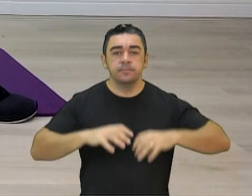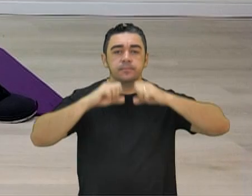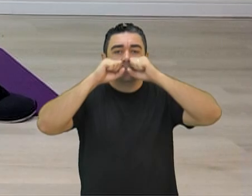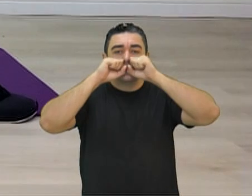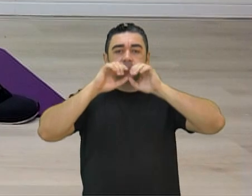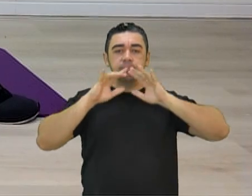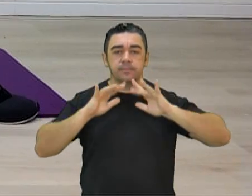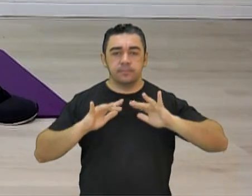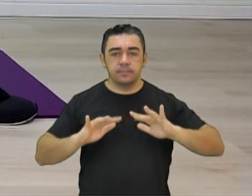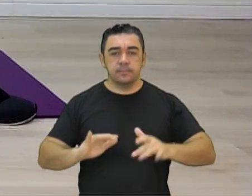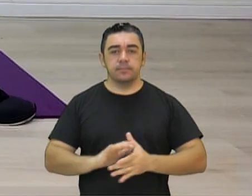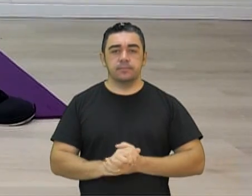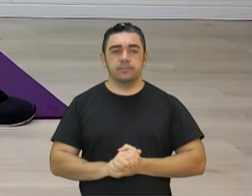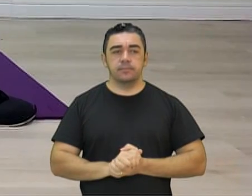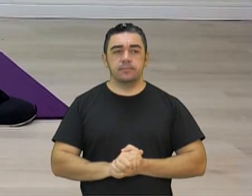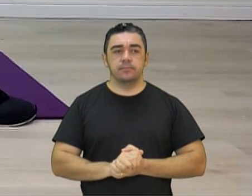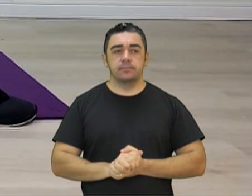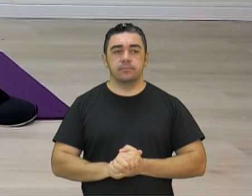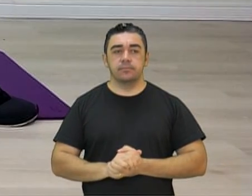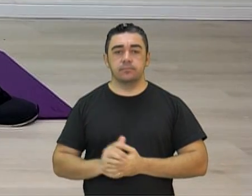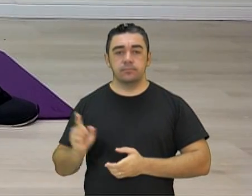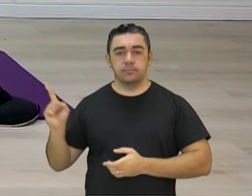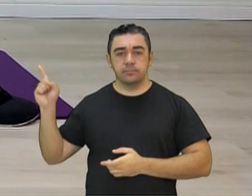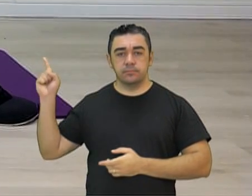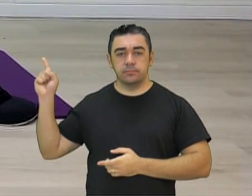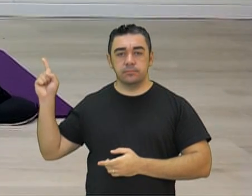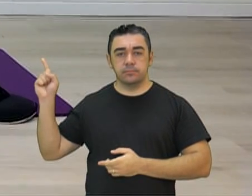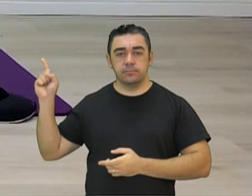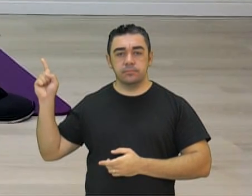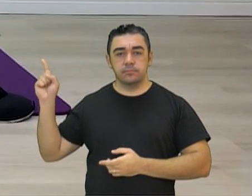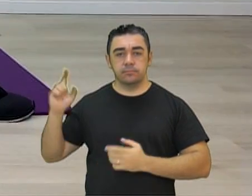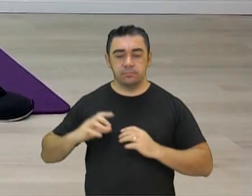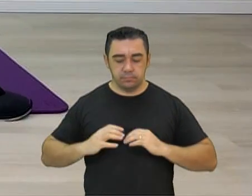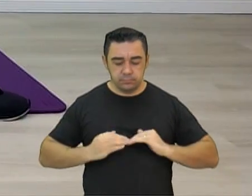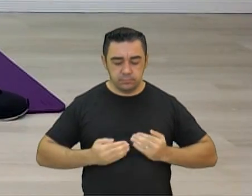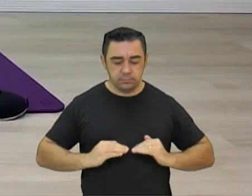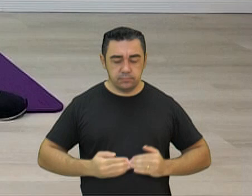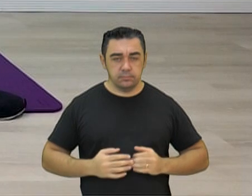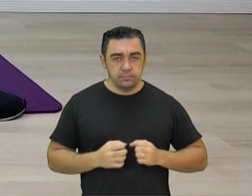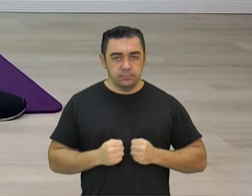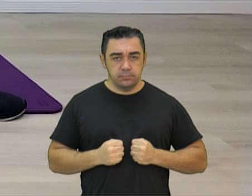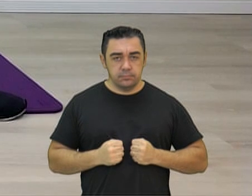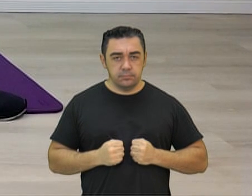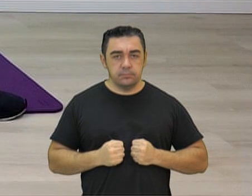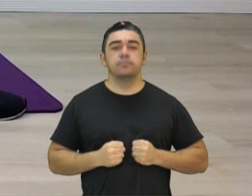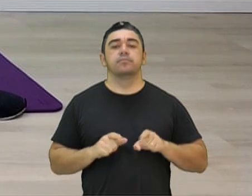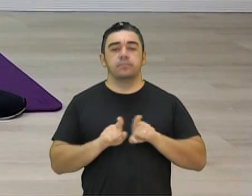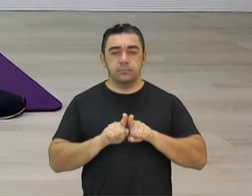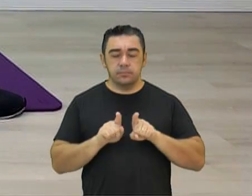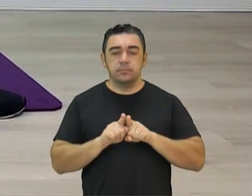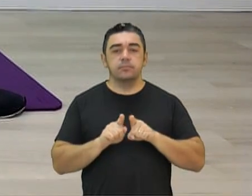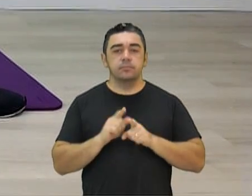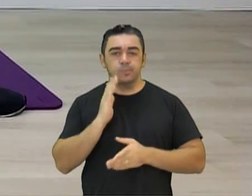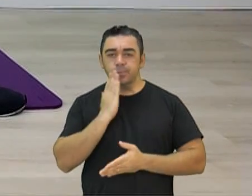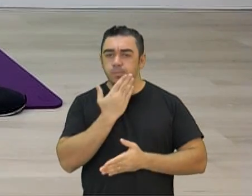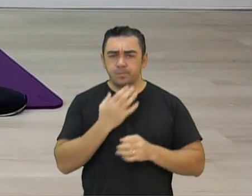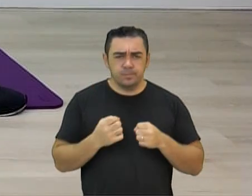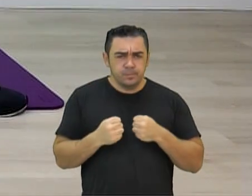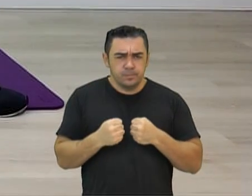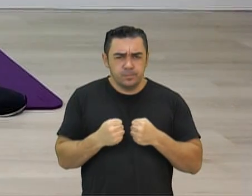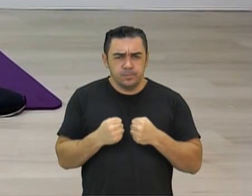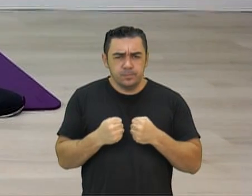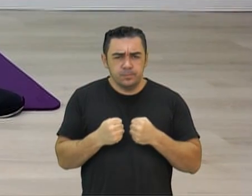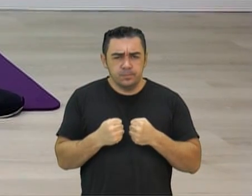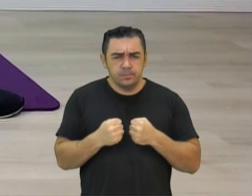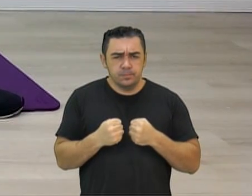Respira. Subiu. Contrai abdômen, contrai glúteo e fica. Contrai,